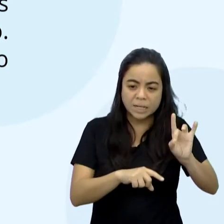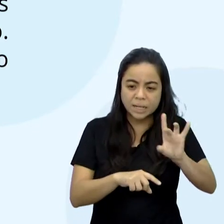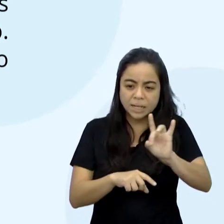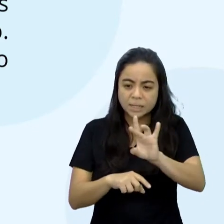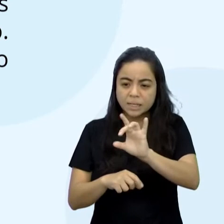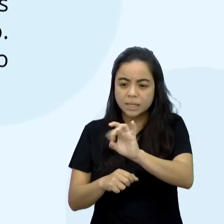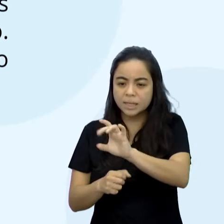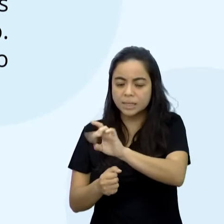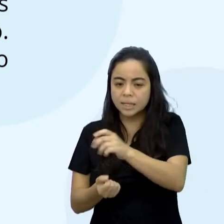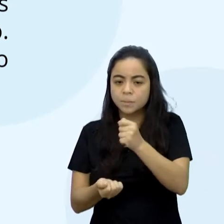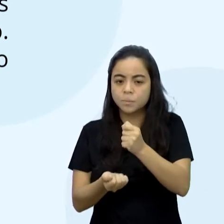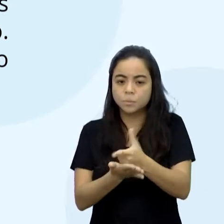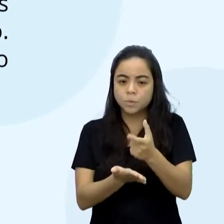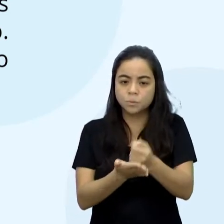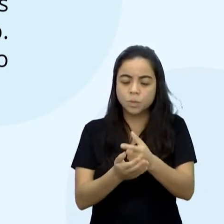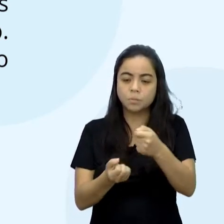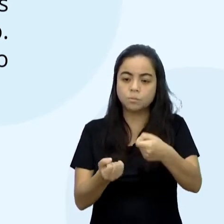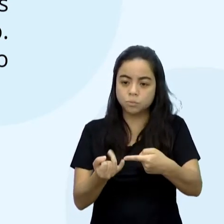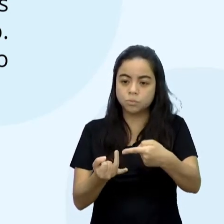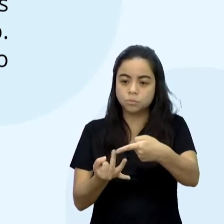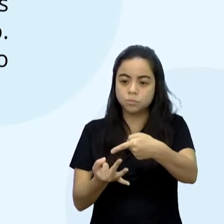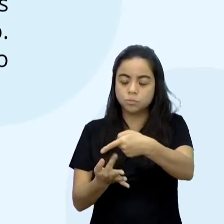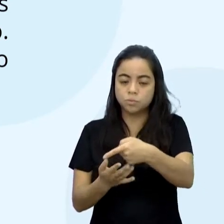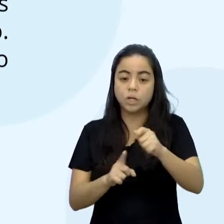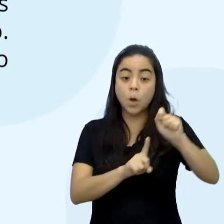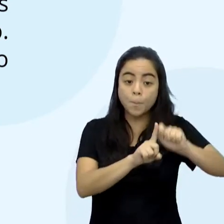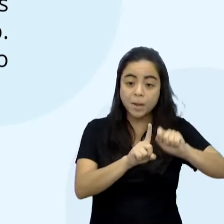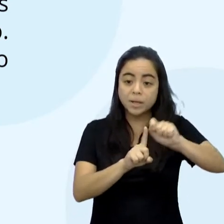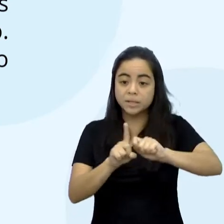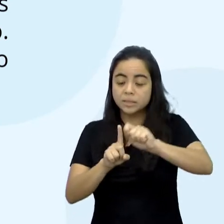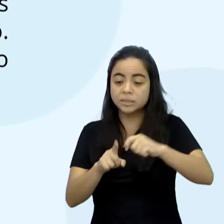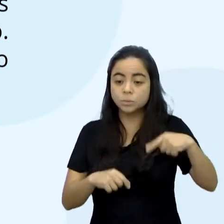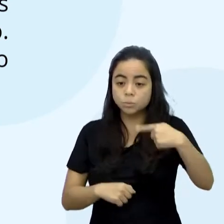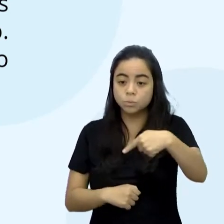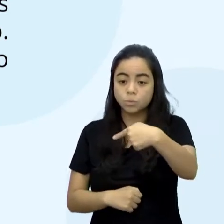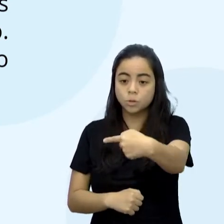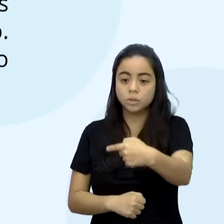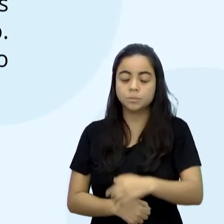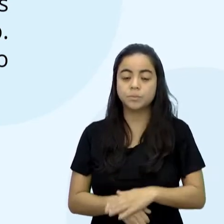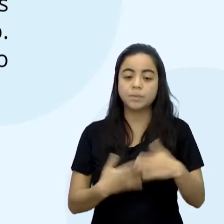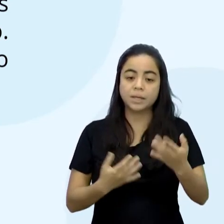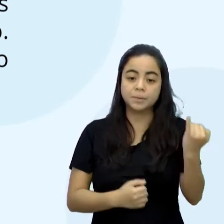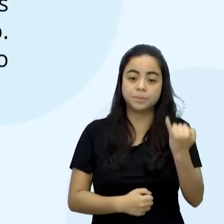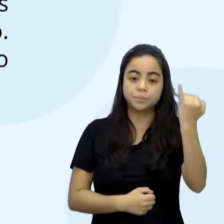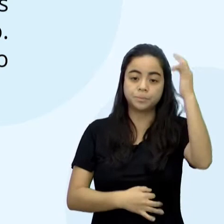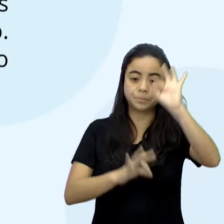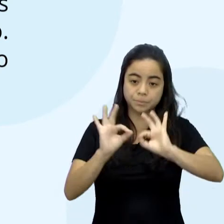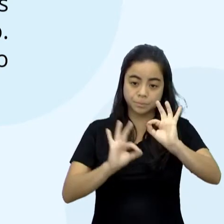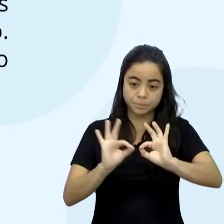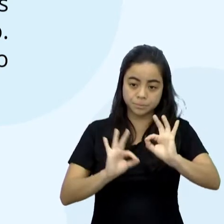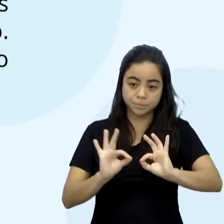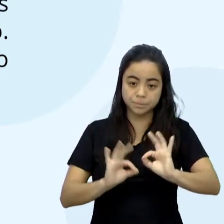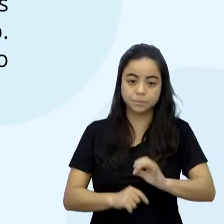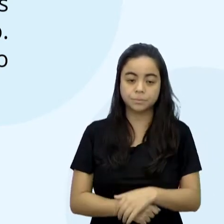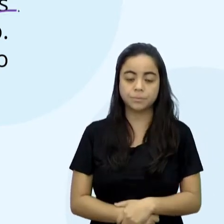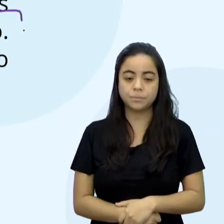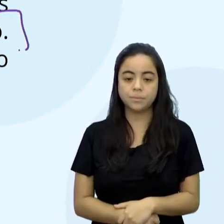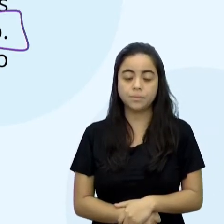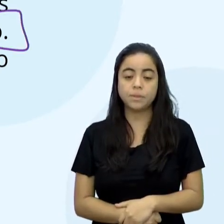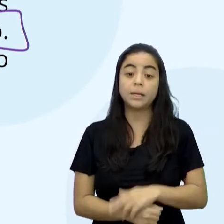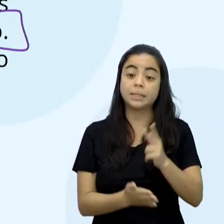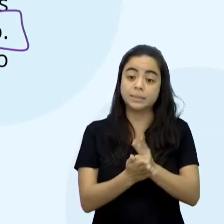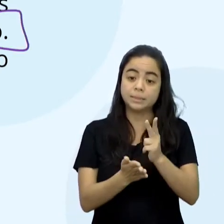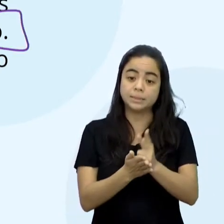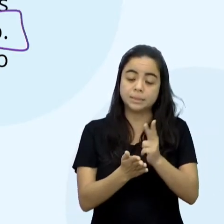parcelado entra no orçamento nos meses subsequentes. Daí a importância do planejamento. Então aqui eu sempre